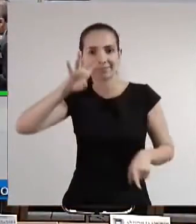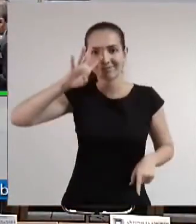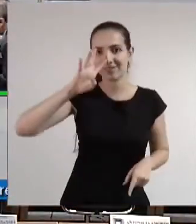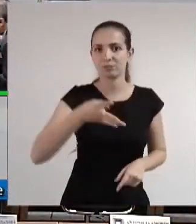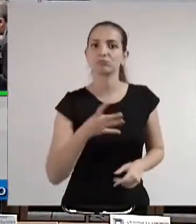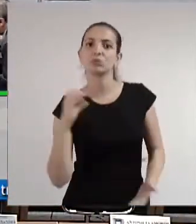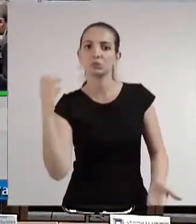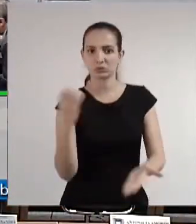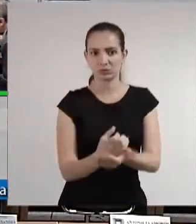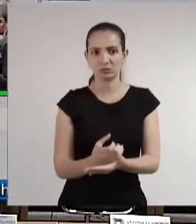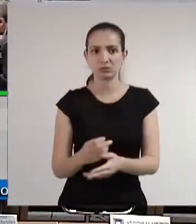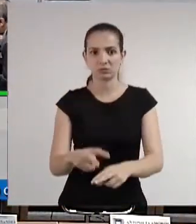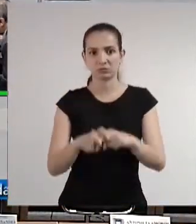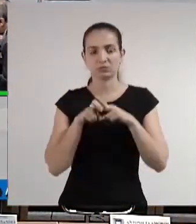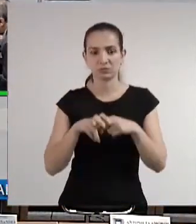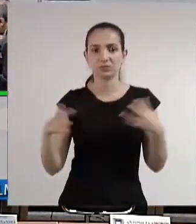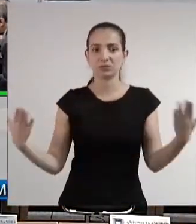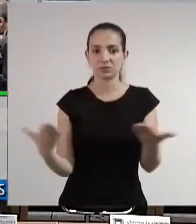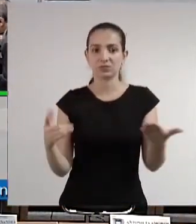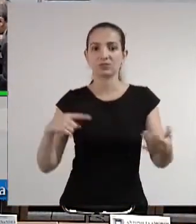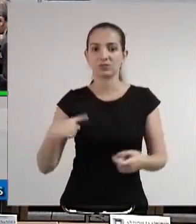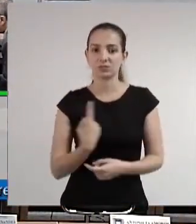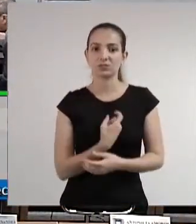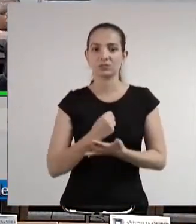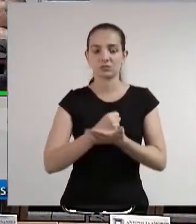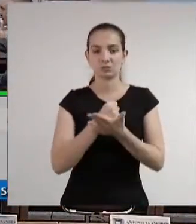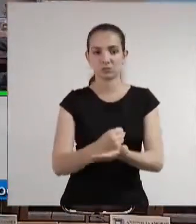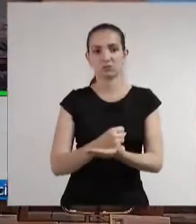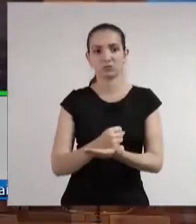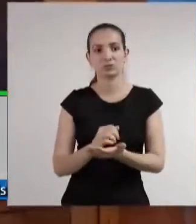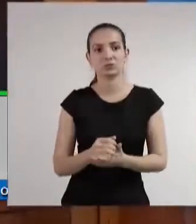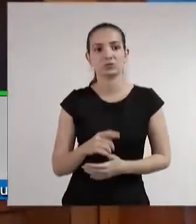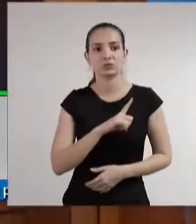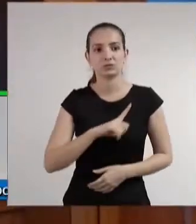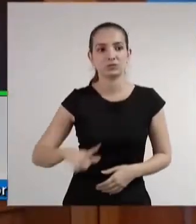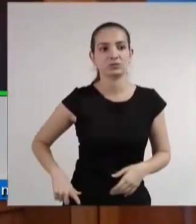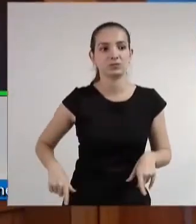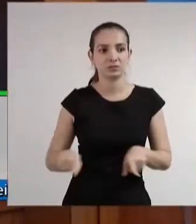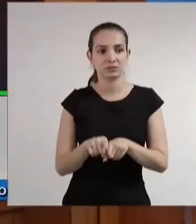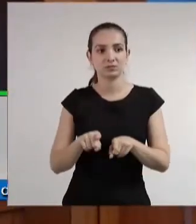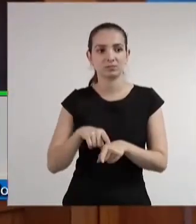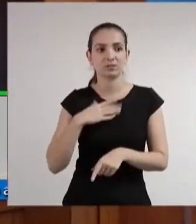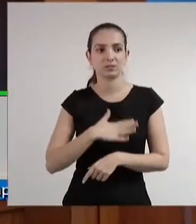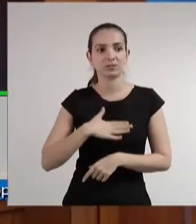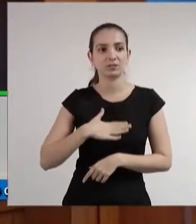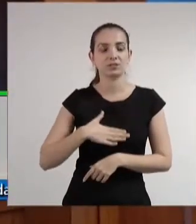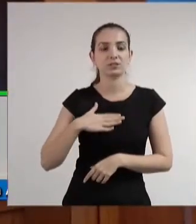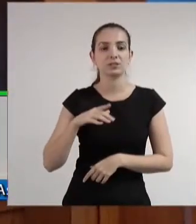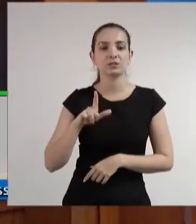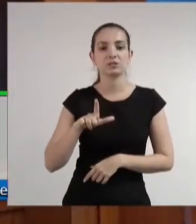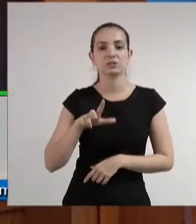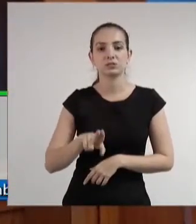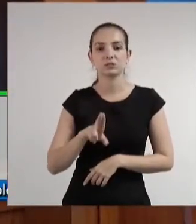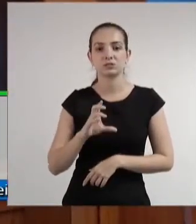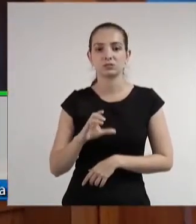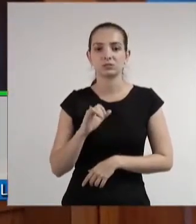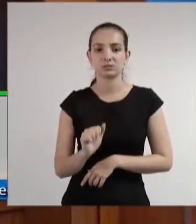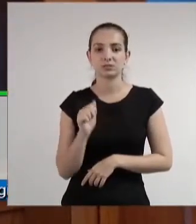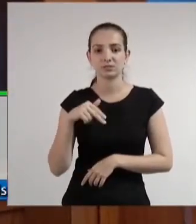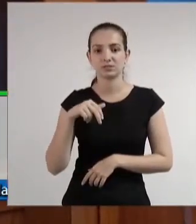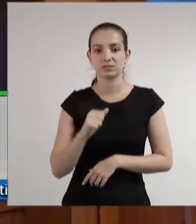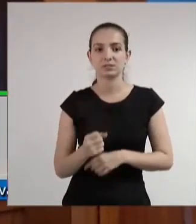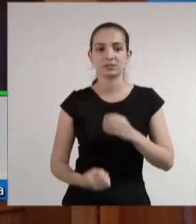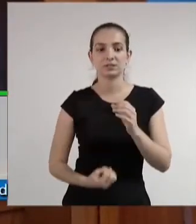presidente, que nós, com o apoio do governador Reinaldo e também com a nossa querida Luciana Zambuja, criamos aqui a primeira